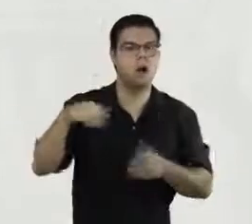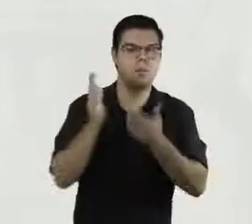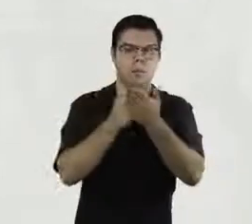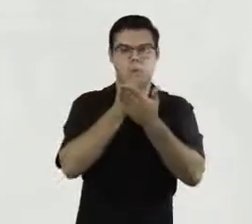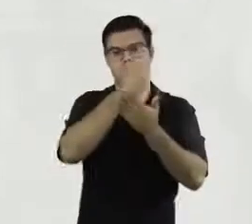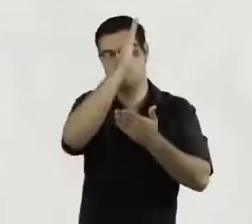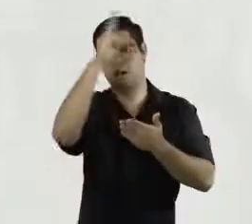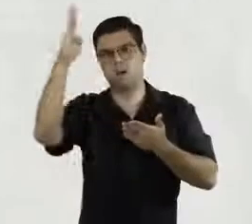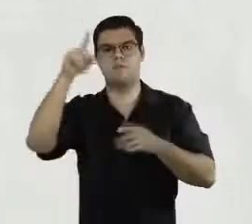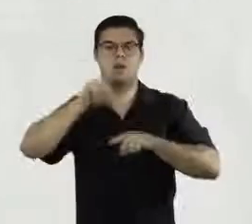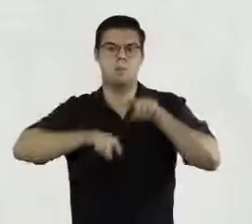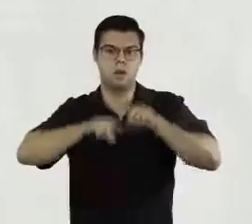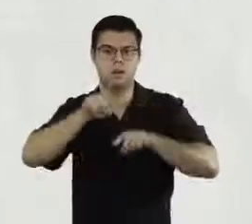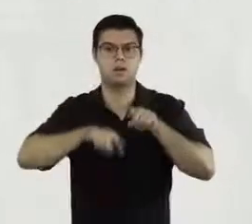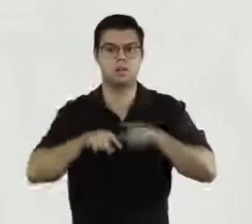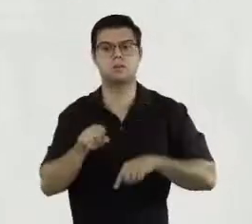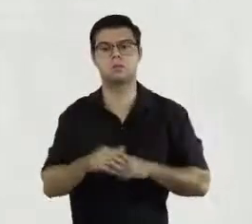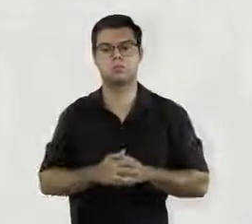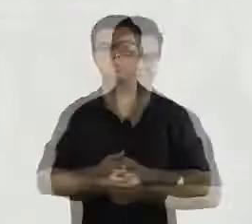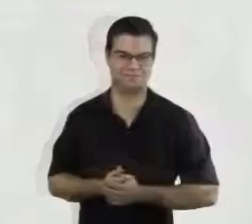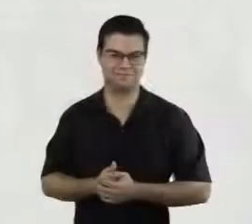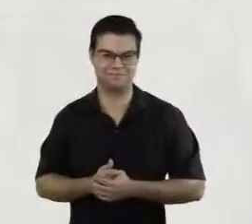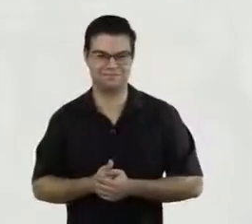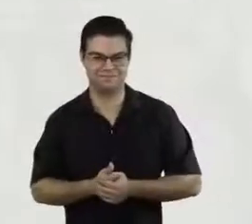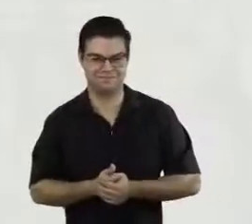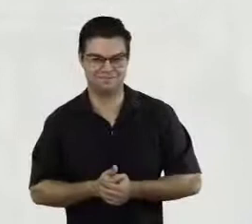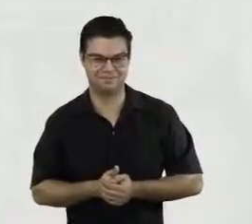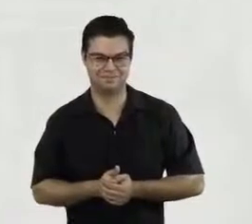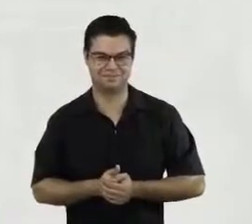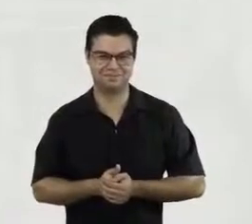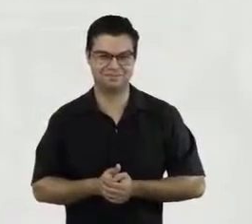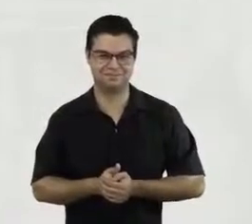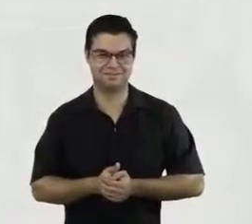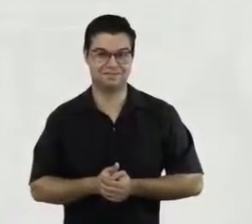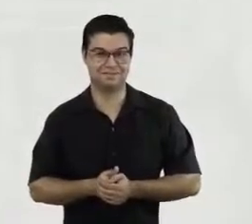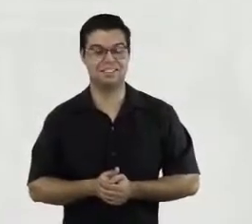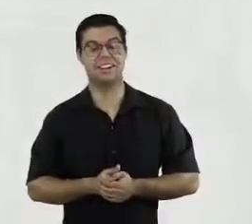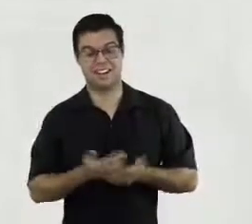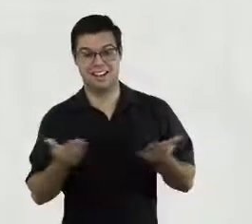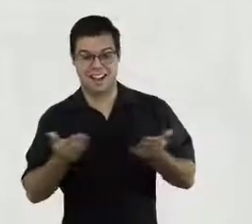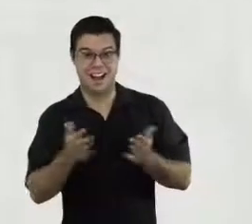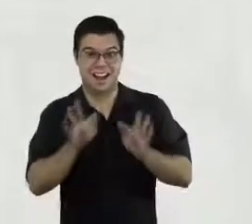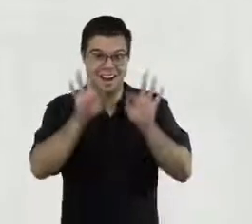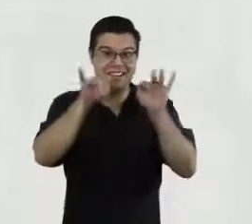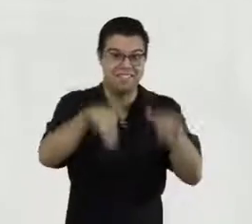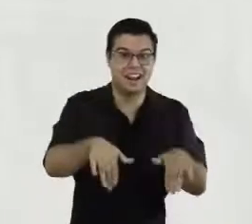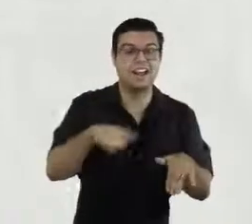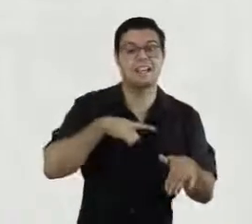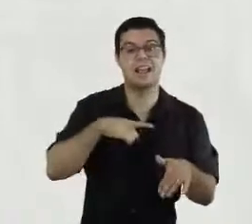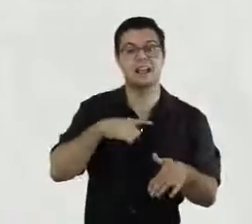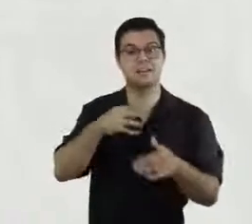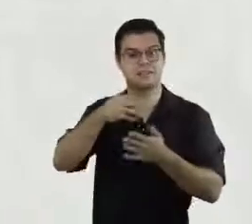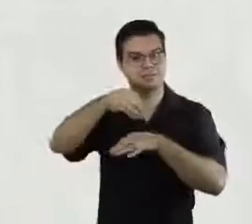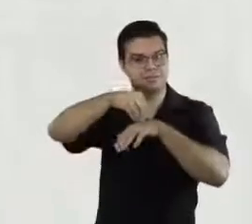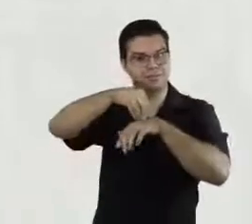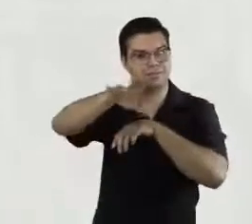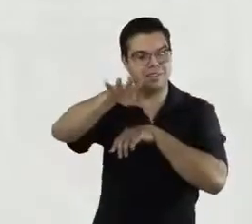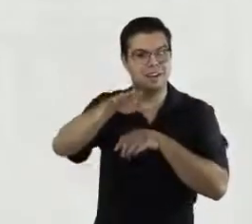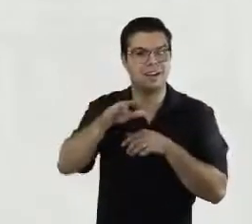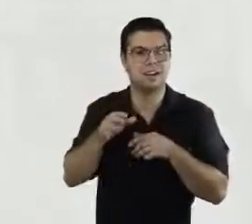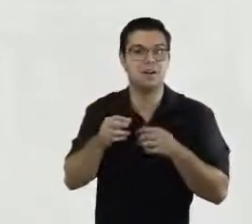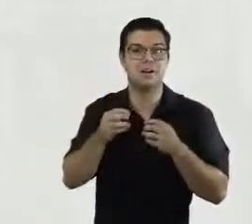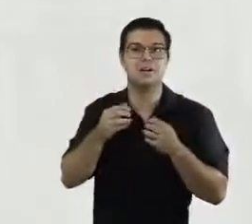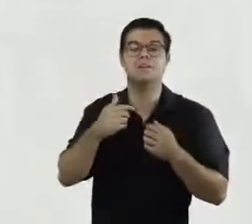de registrar aqui, para finalizar, só para finalizar, uma mensagem